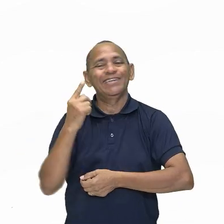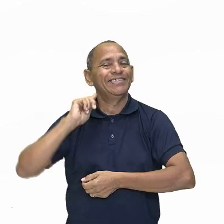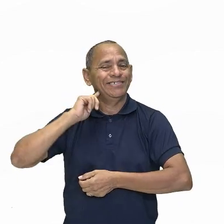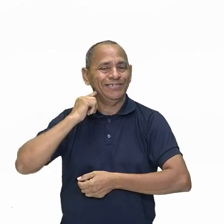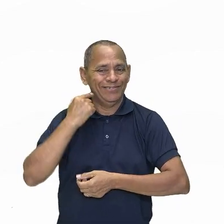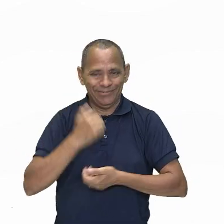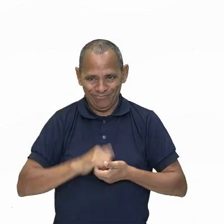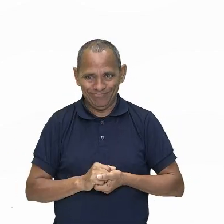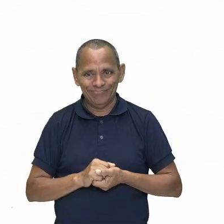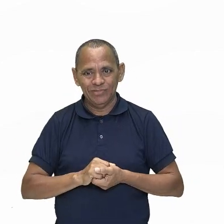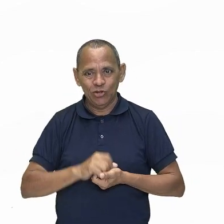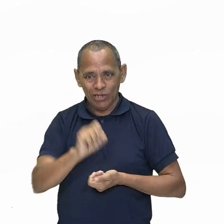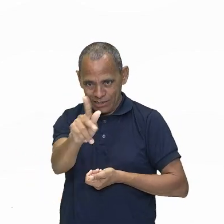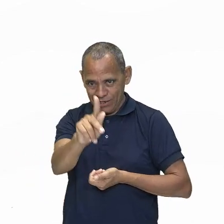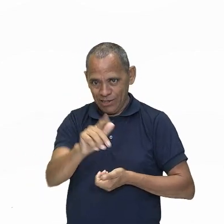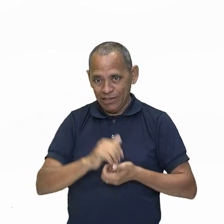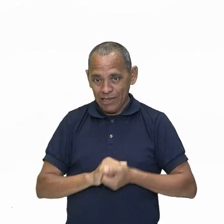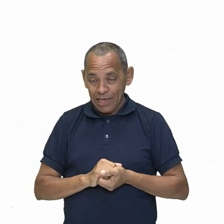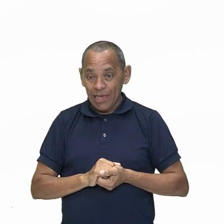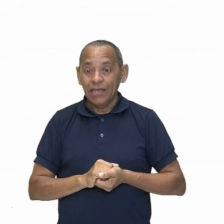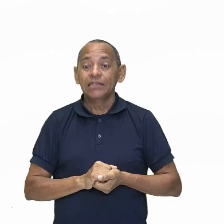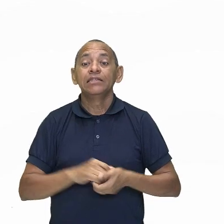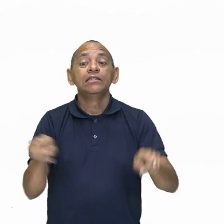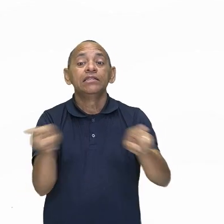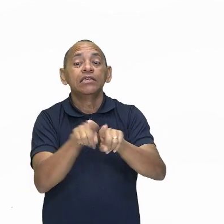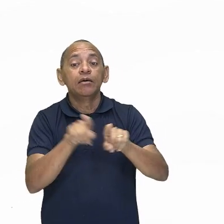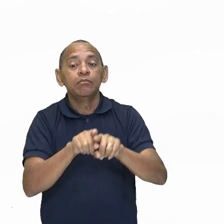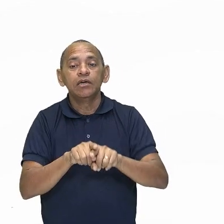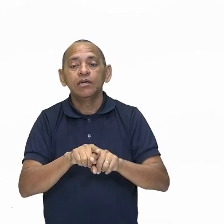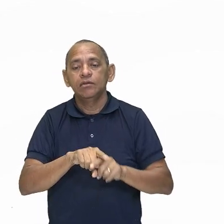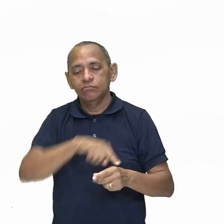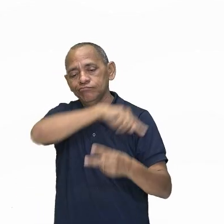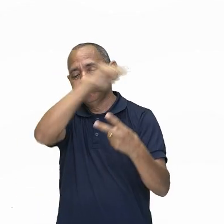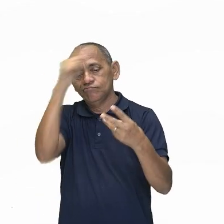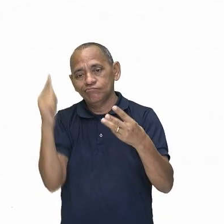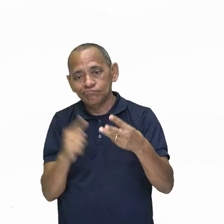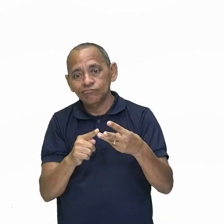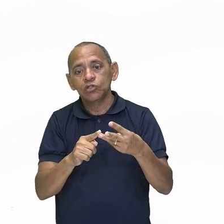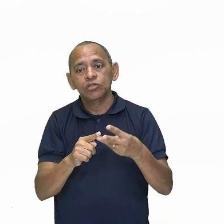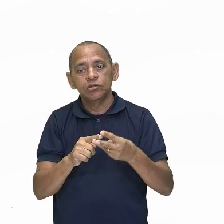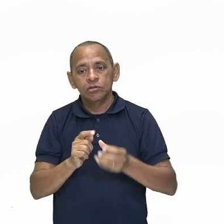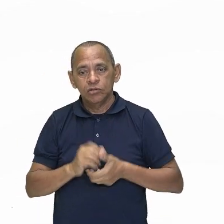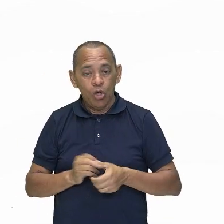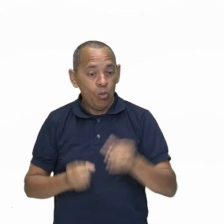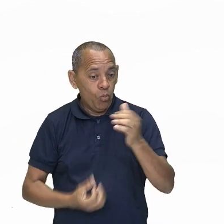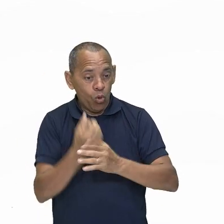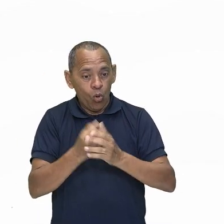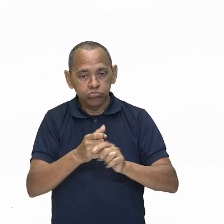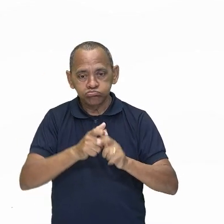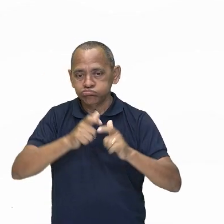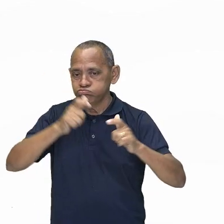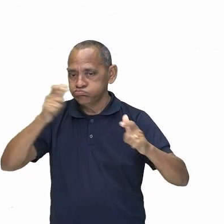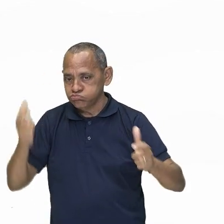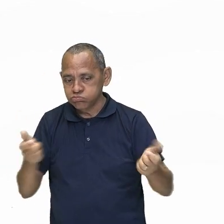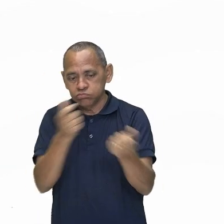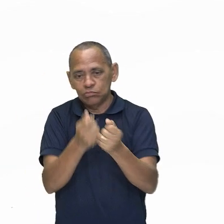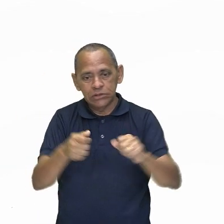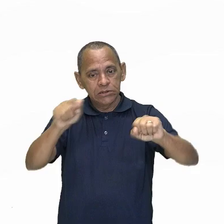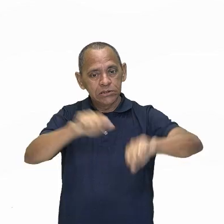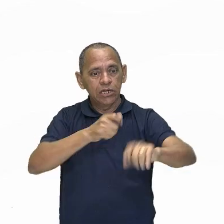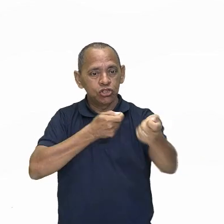Muitos rejeitos. E também mais uma, alta produtividade e capacidade de